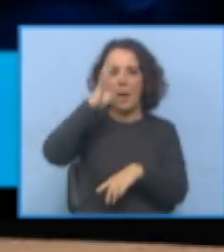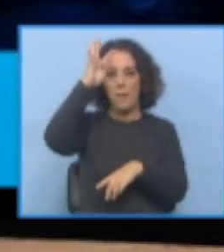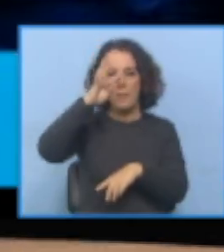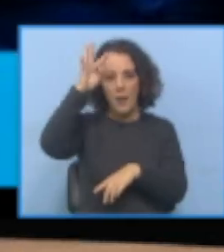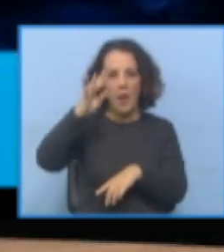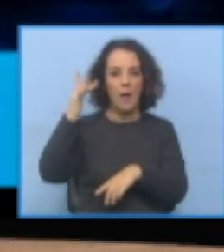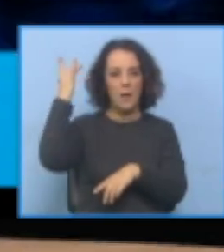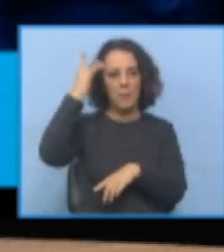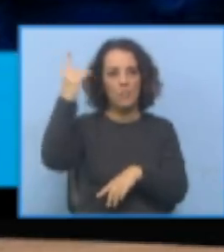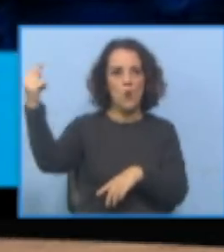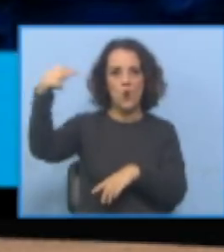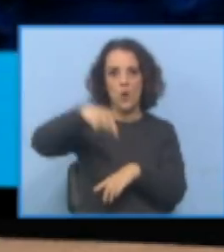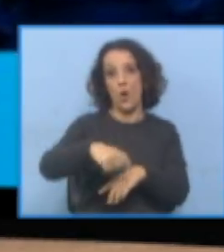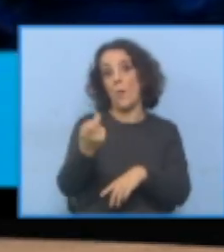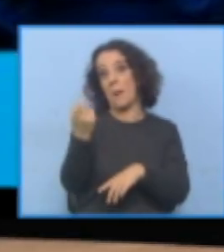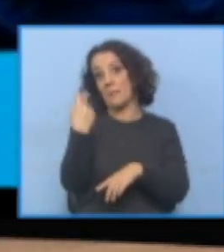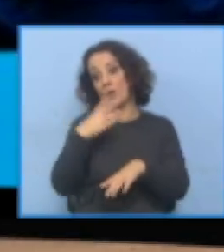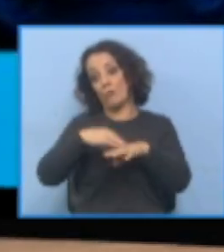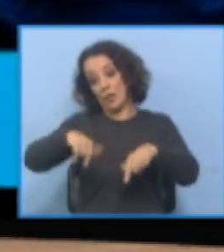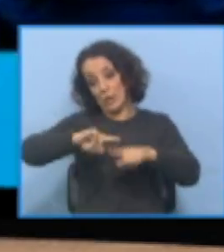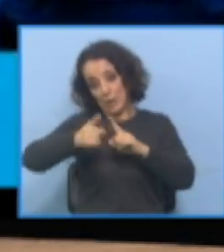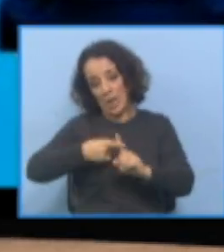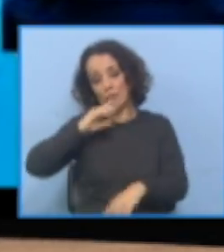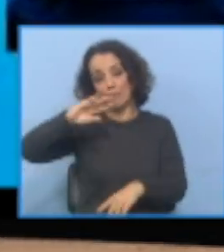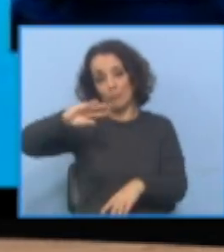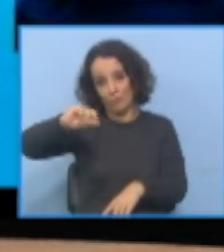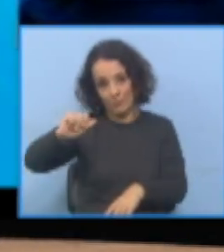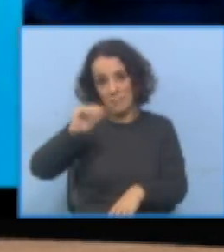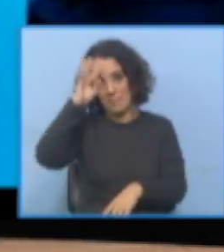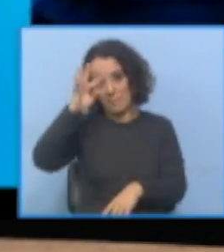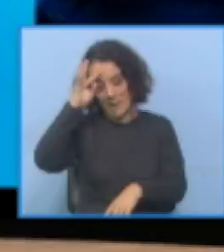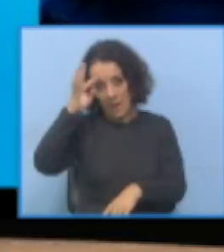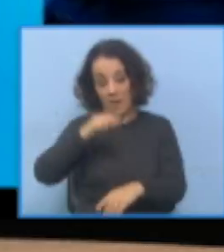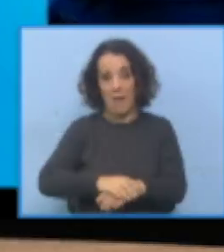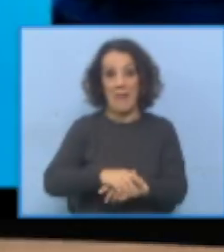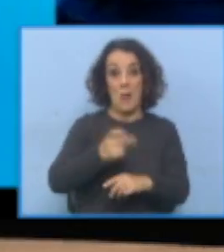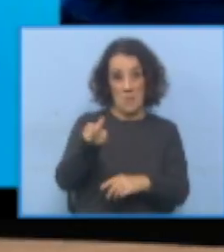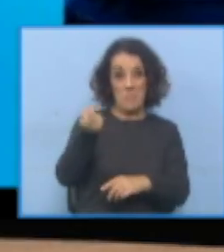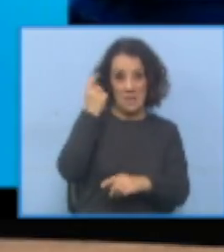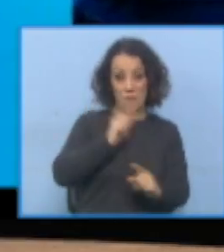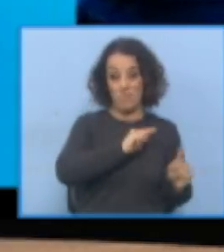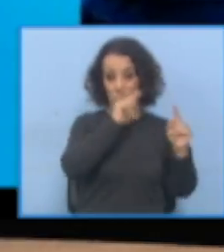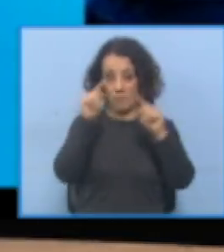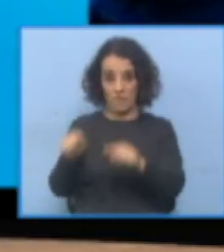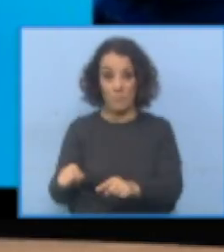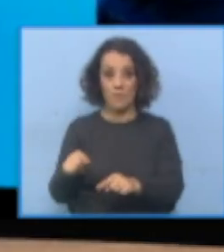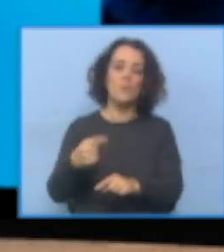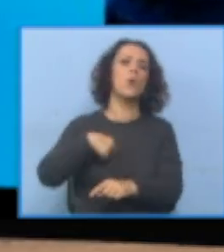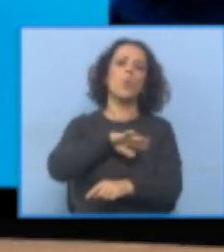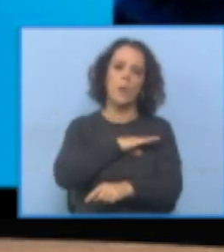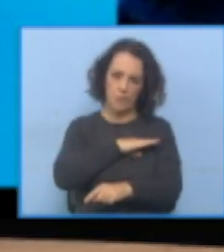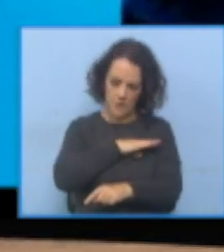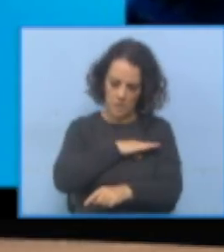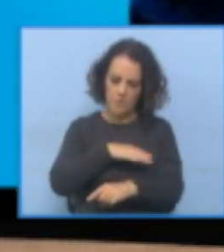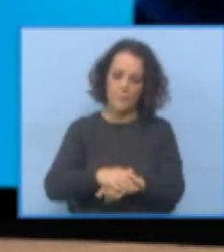no Inovar o ano passado, e por isso é que vamos fazer o Inovar este ano em Braga, é que eles foram dali, levaram o livro, começaram a lê-lo